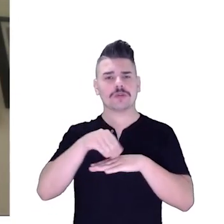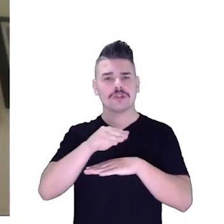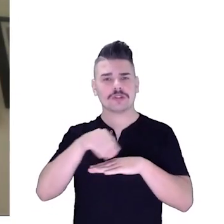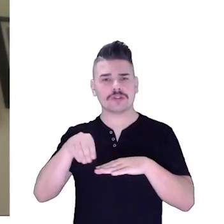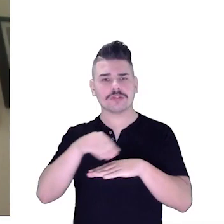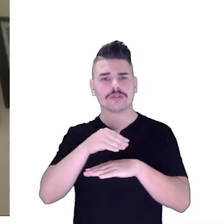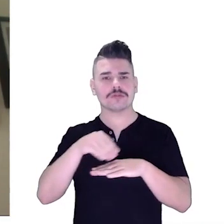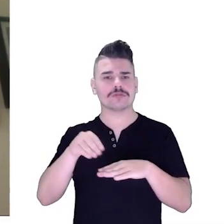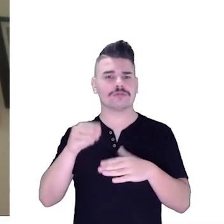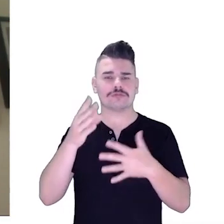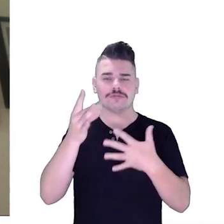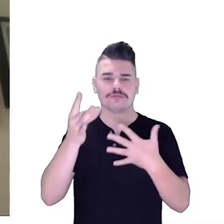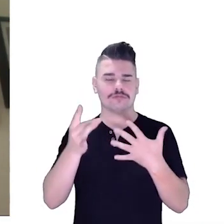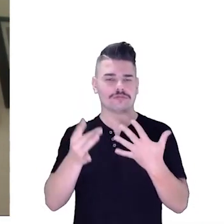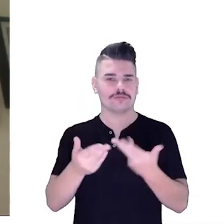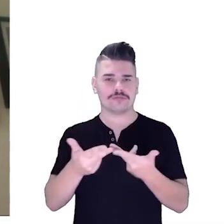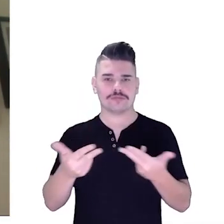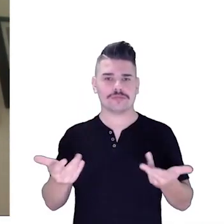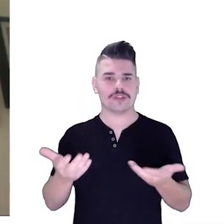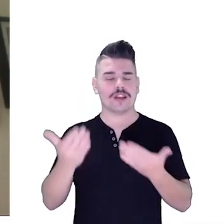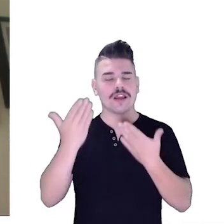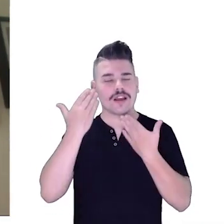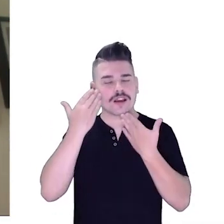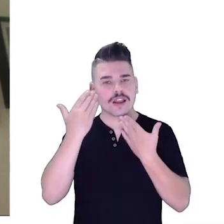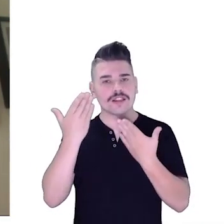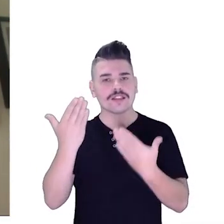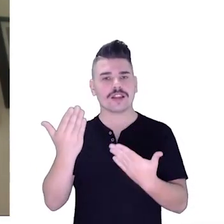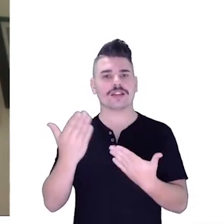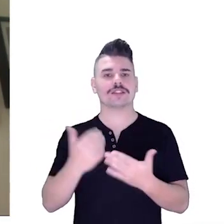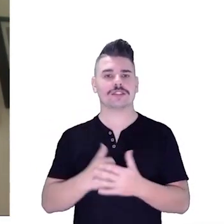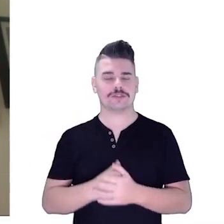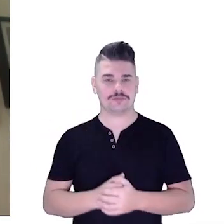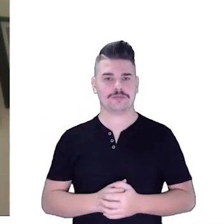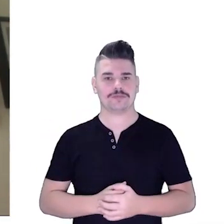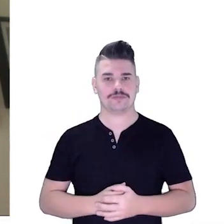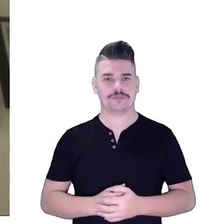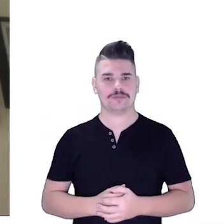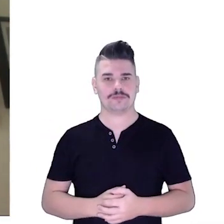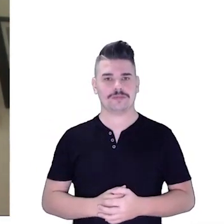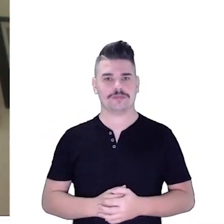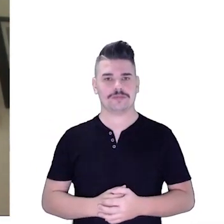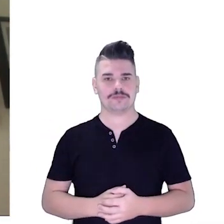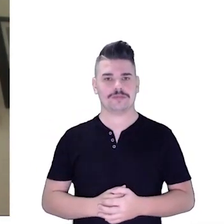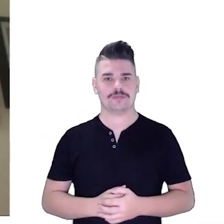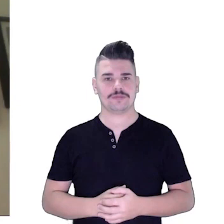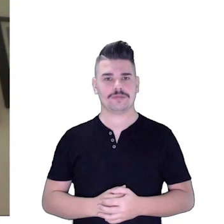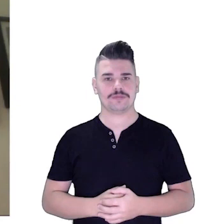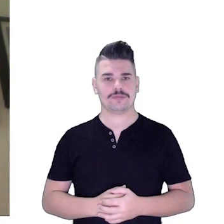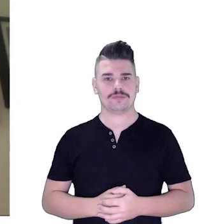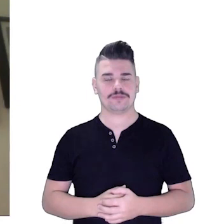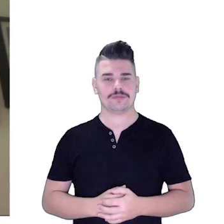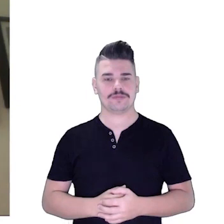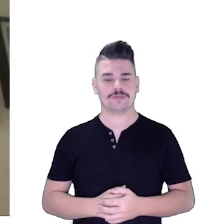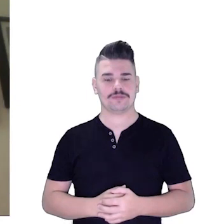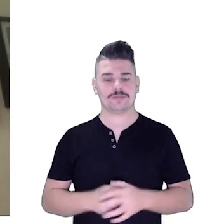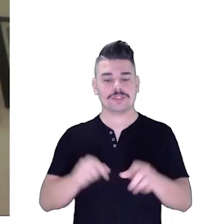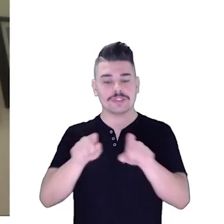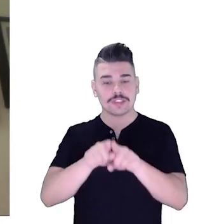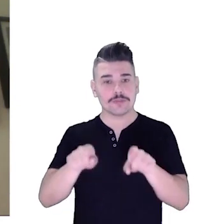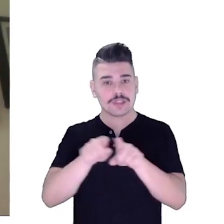as suas perguntas, a sua interlocução, e, enfim, deixa aqui o agradecimento dela.